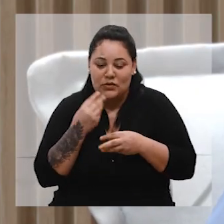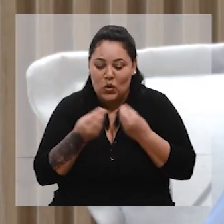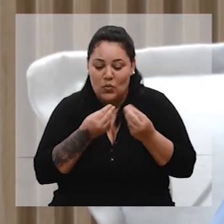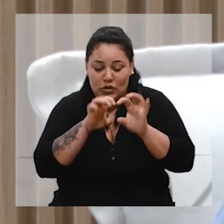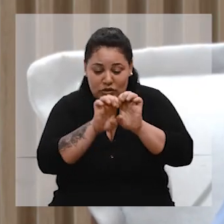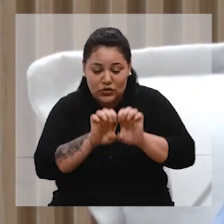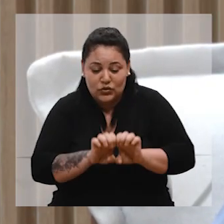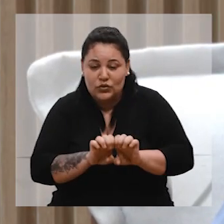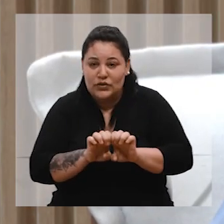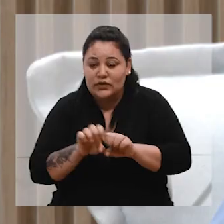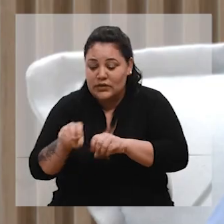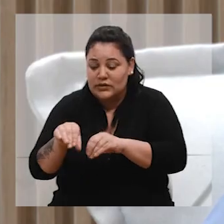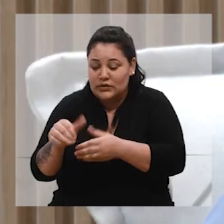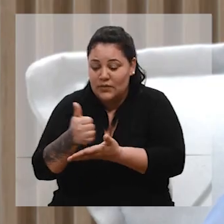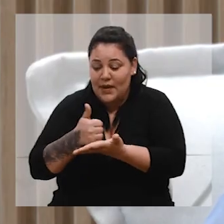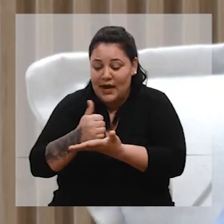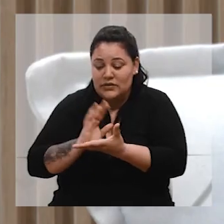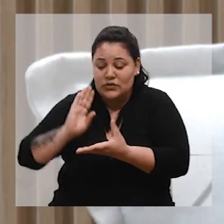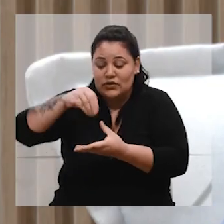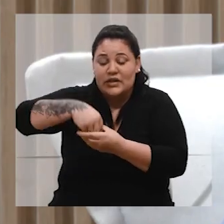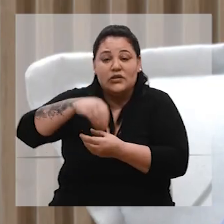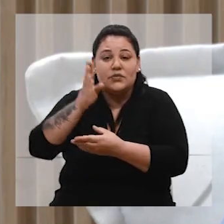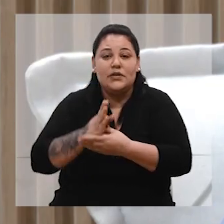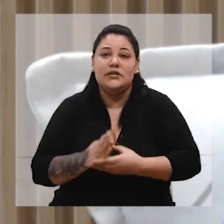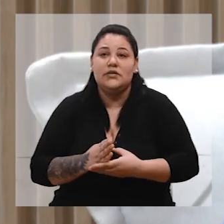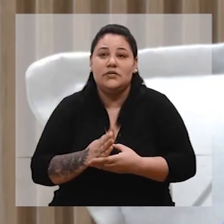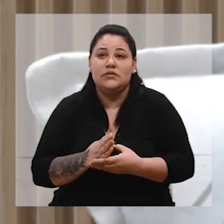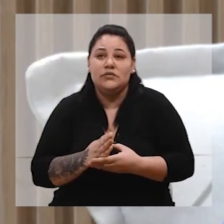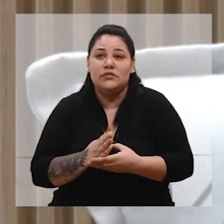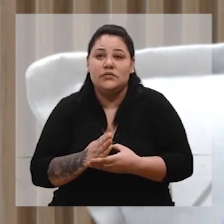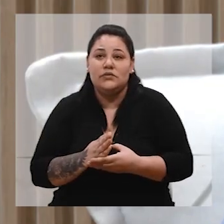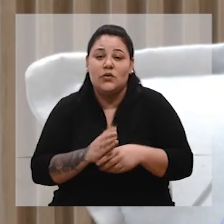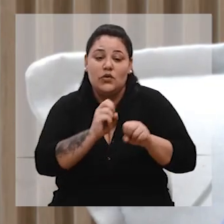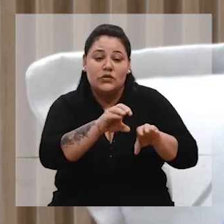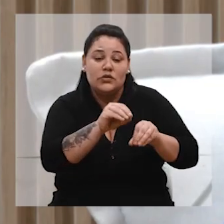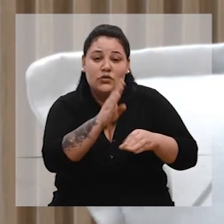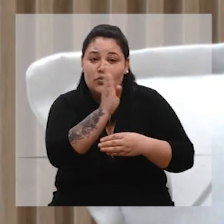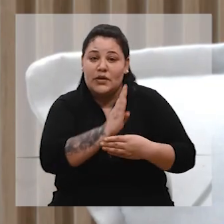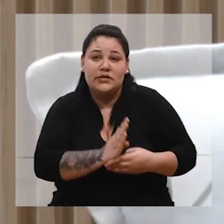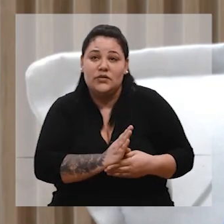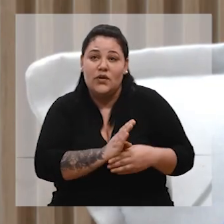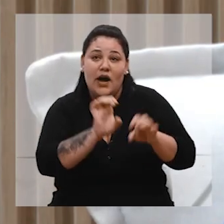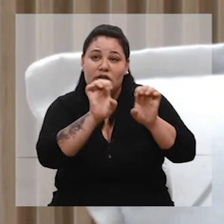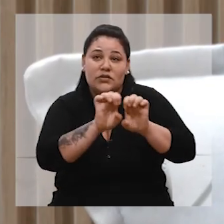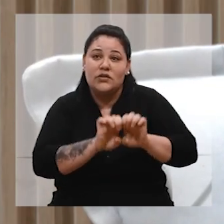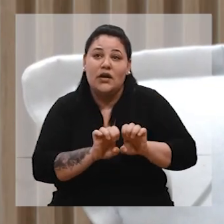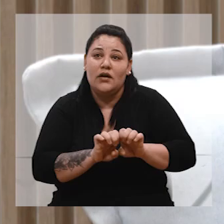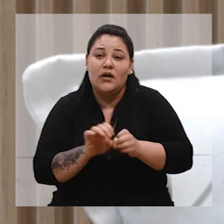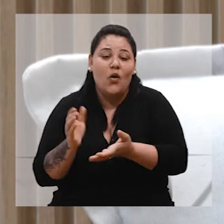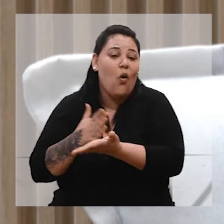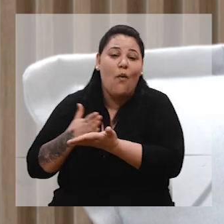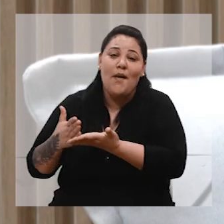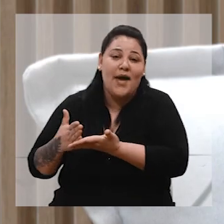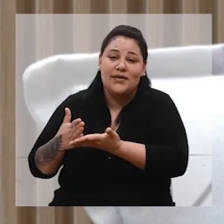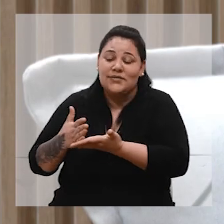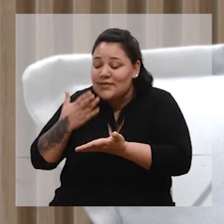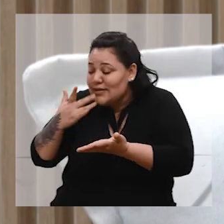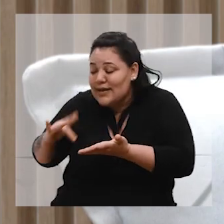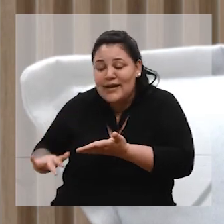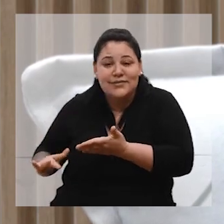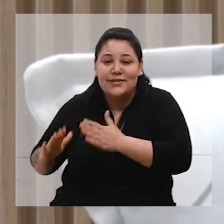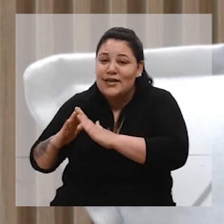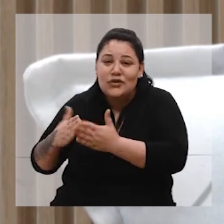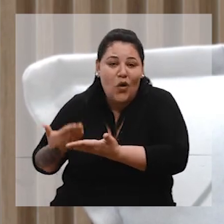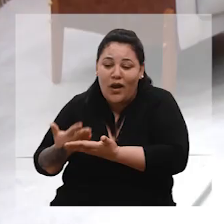se estrutura a educação básica no Brasil, né? A educação básica no Brasil se estrutura,